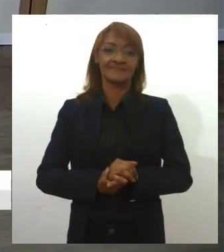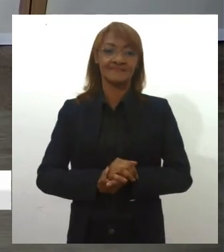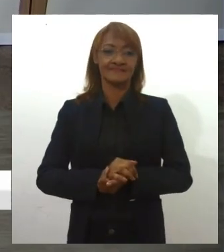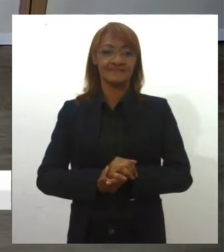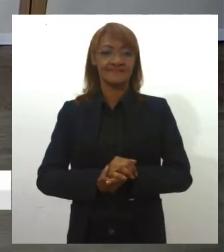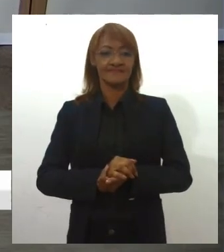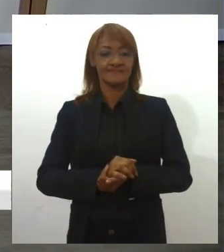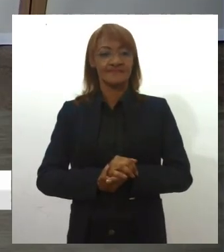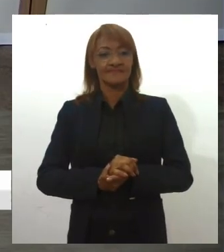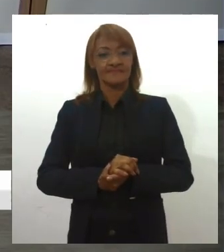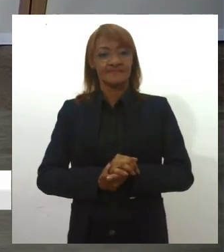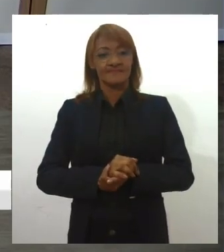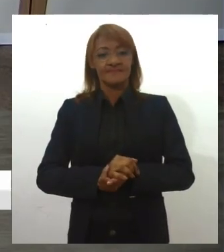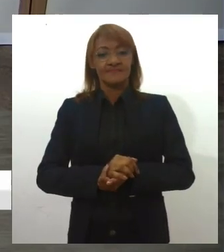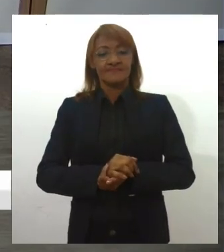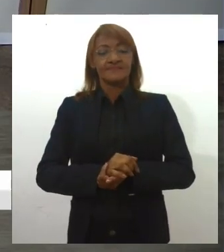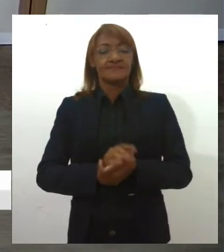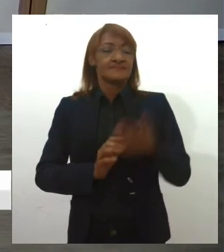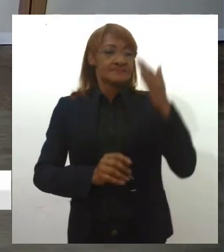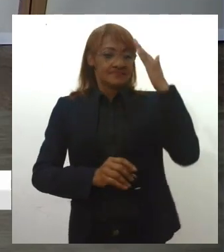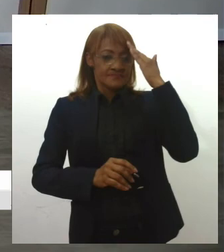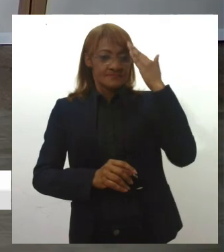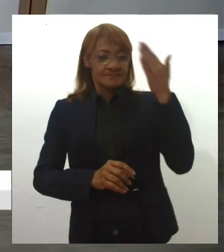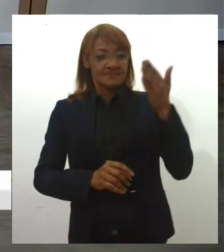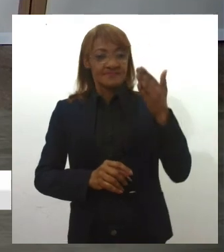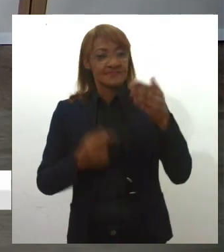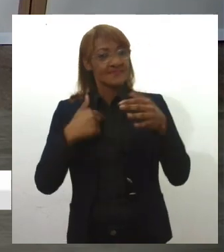Okay. Eu que agradeço, estou sempre à